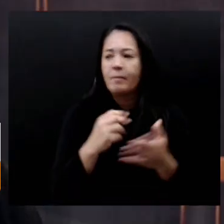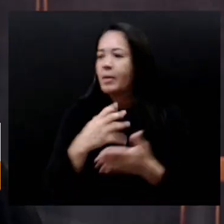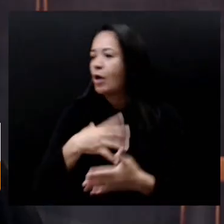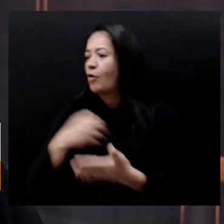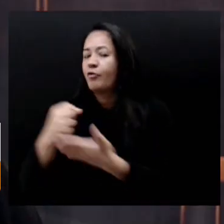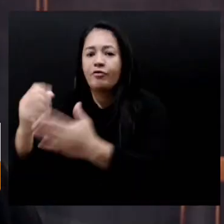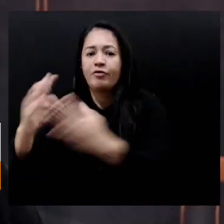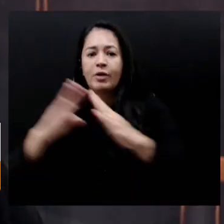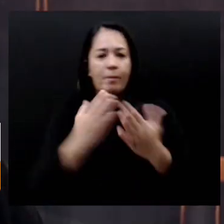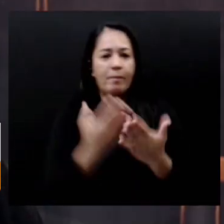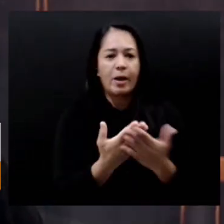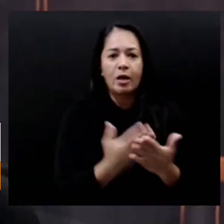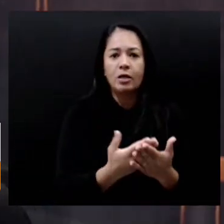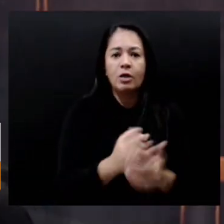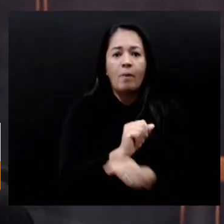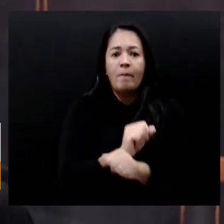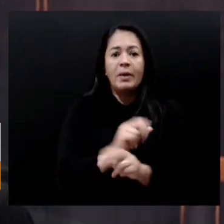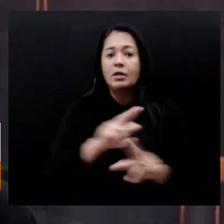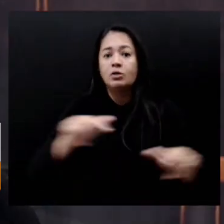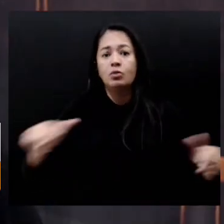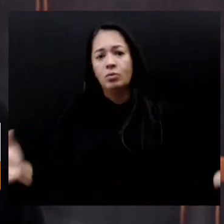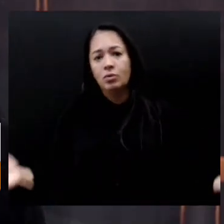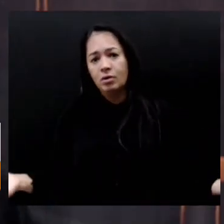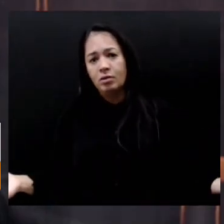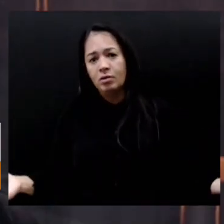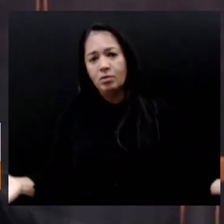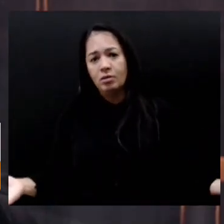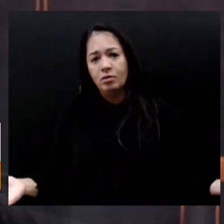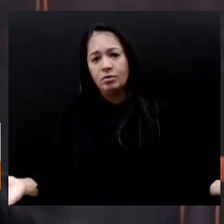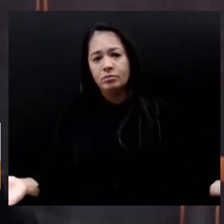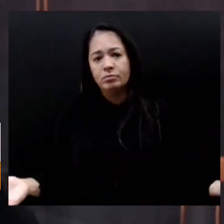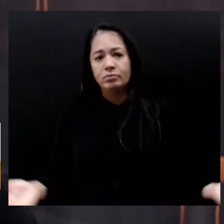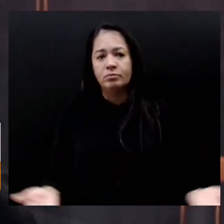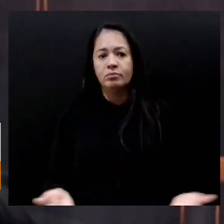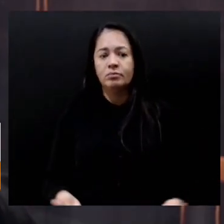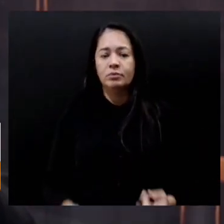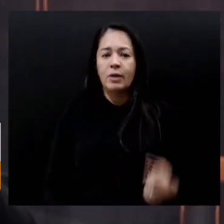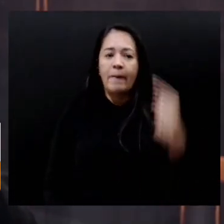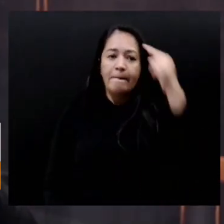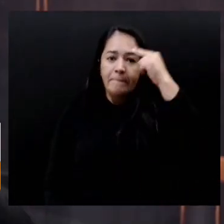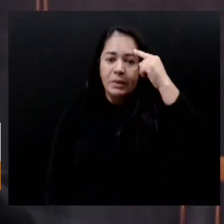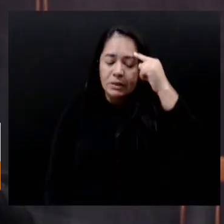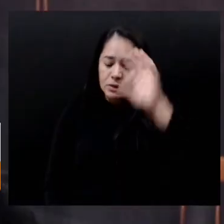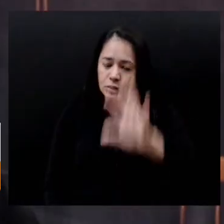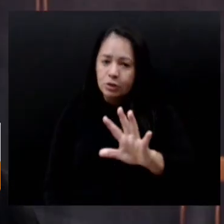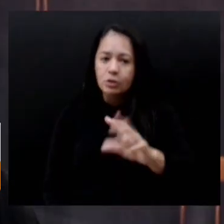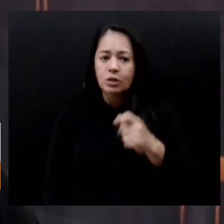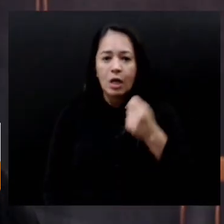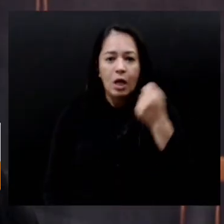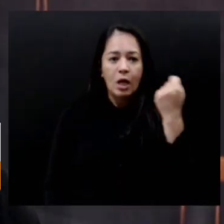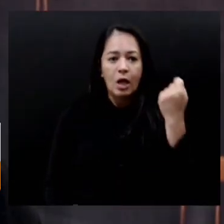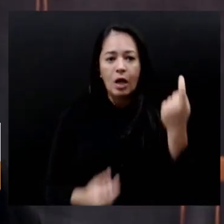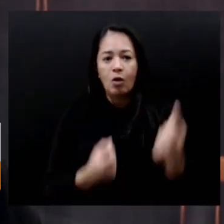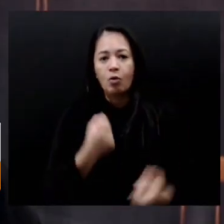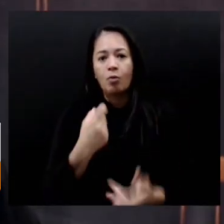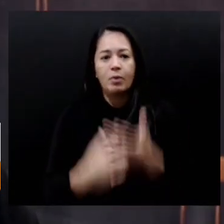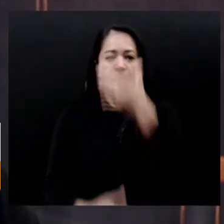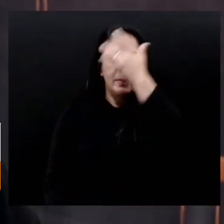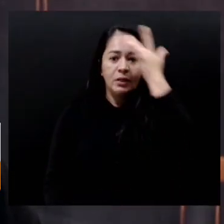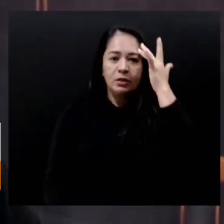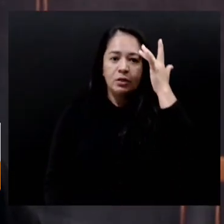não para, né? Então, até pensando nisso, algumas pessoas que entram no nível de ansiedade